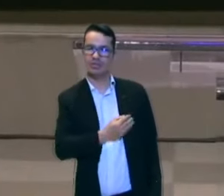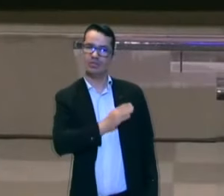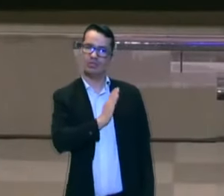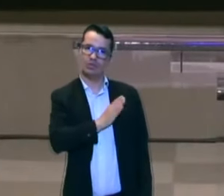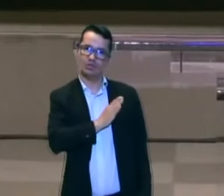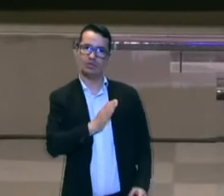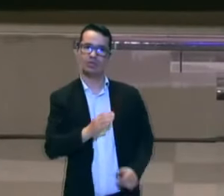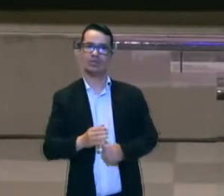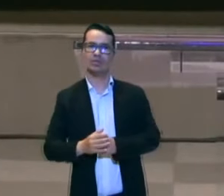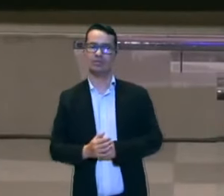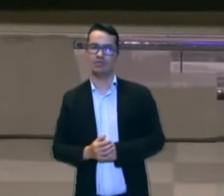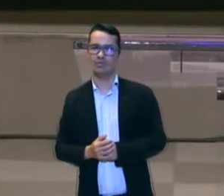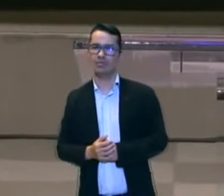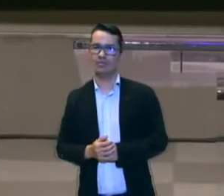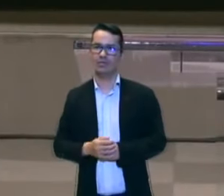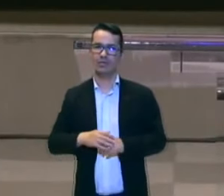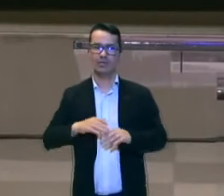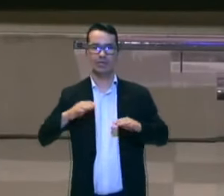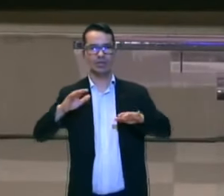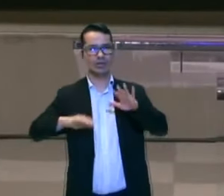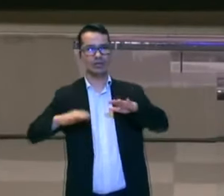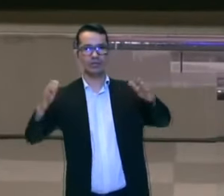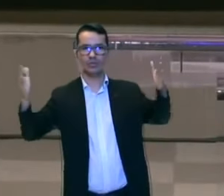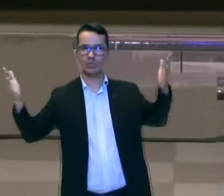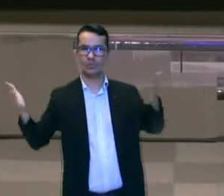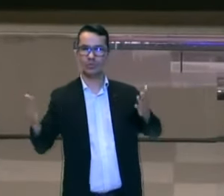um anzol na sua frente.